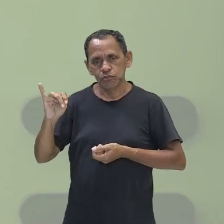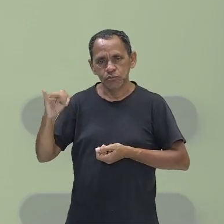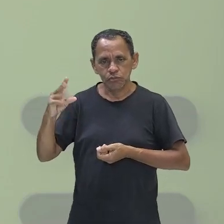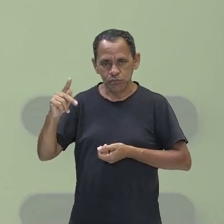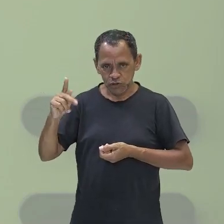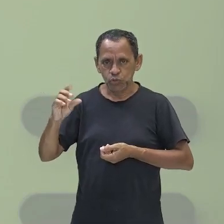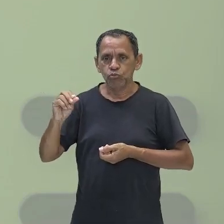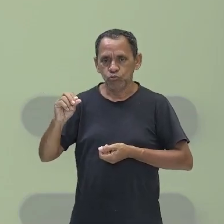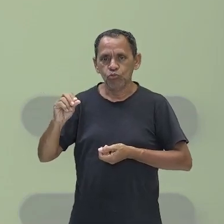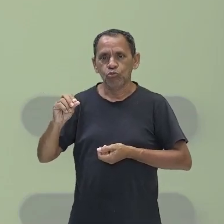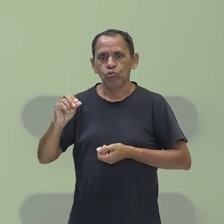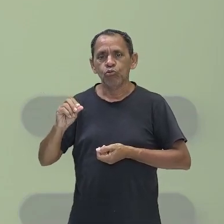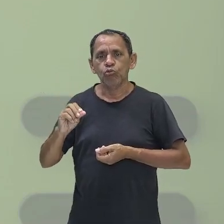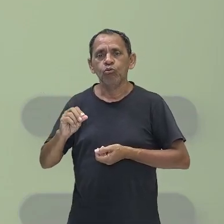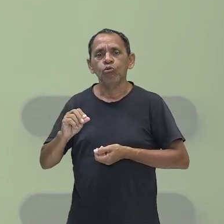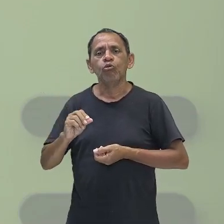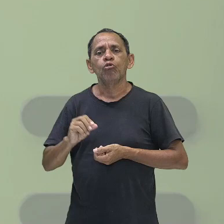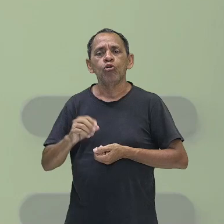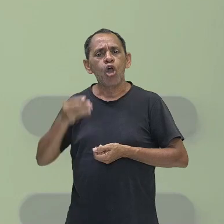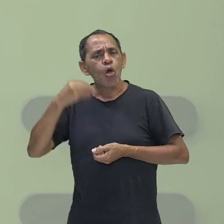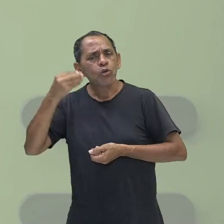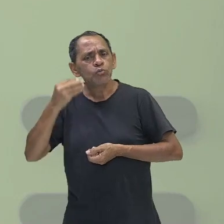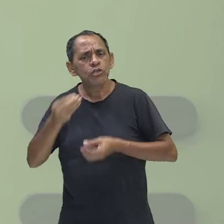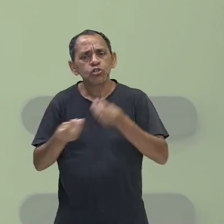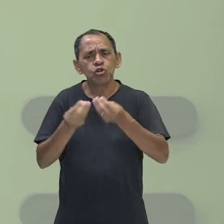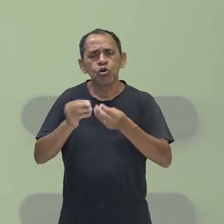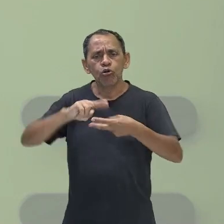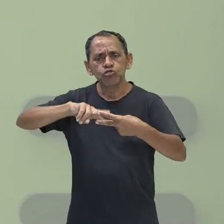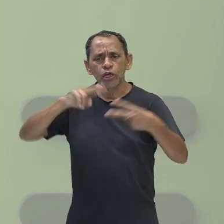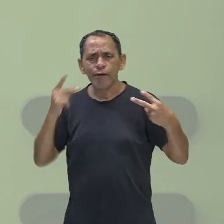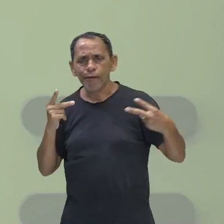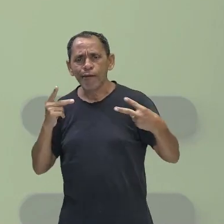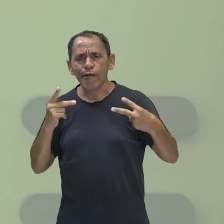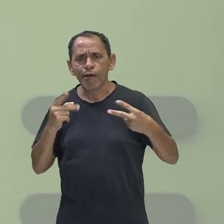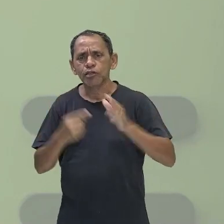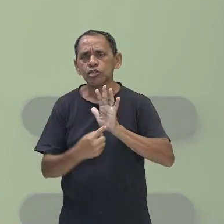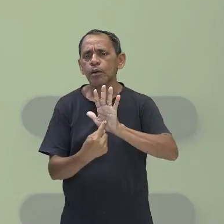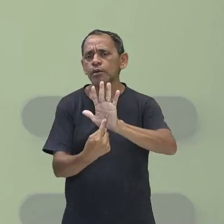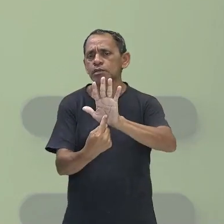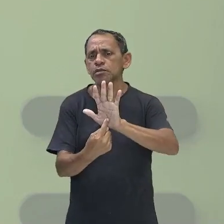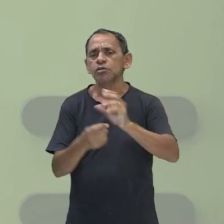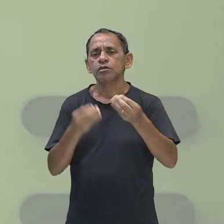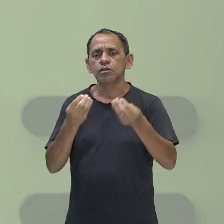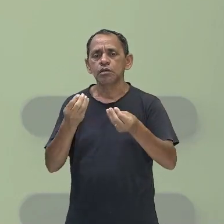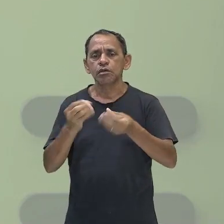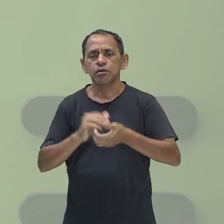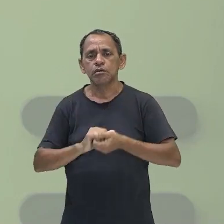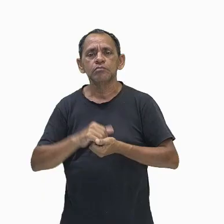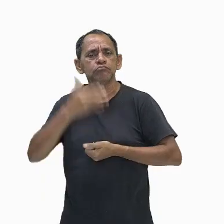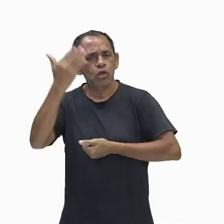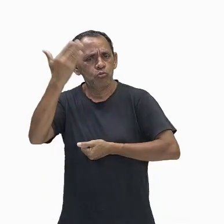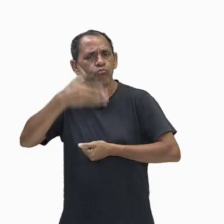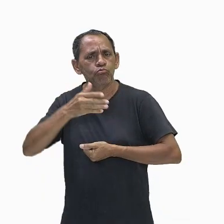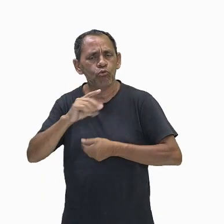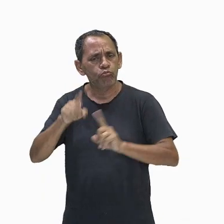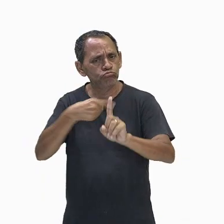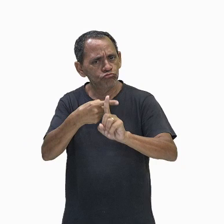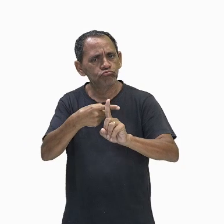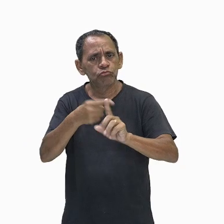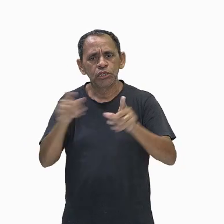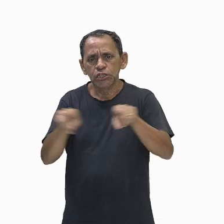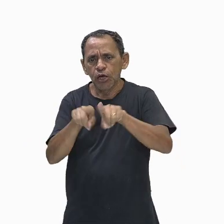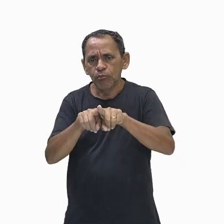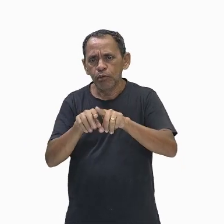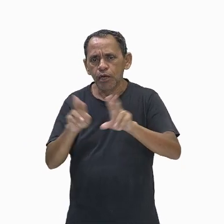raio-x da nossa genética. Eu apresento para vocês algumas afirmativas positivas, né,